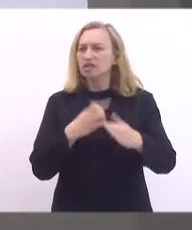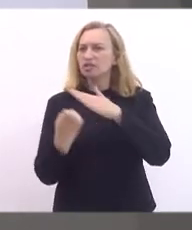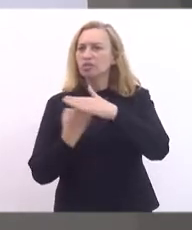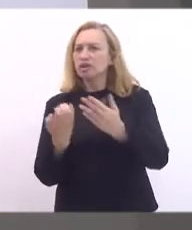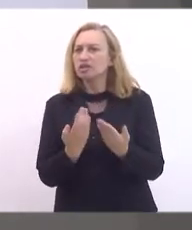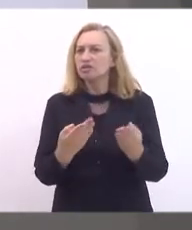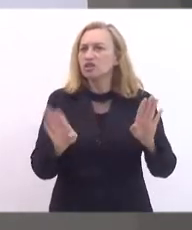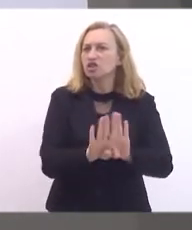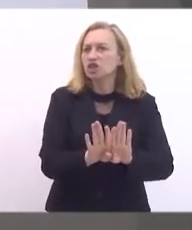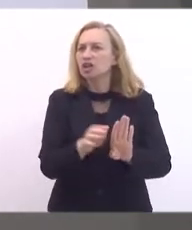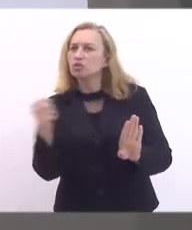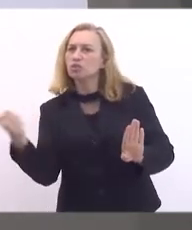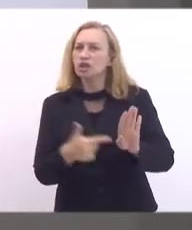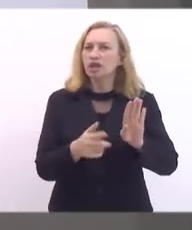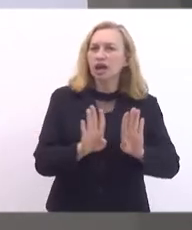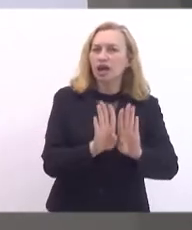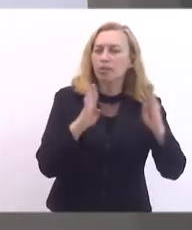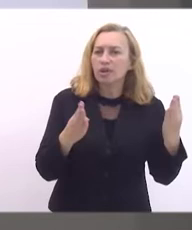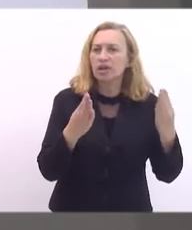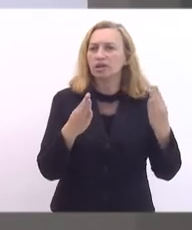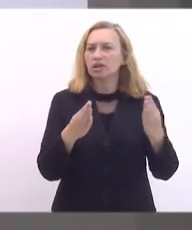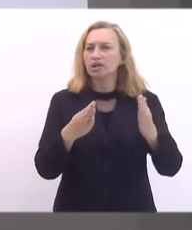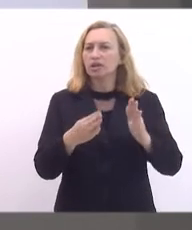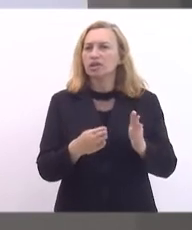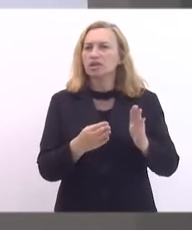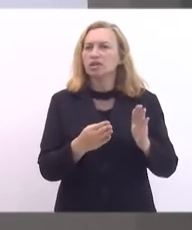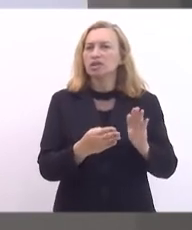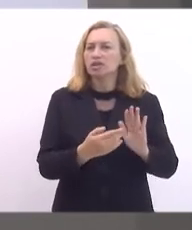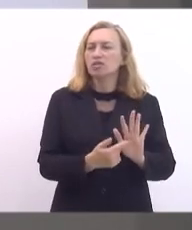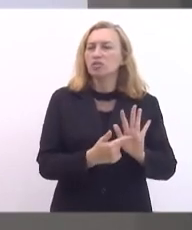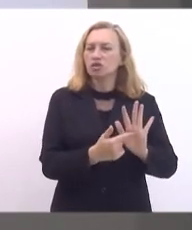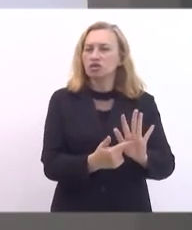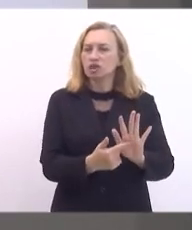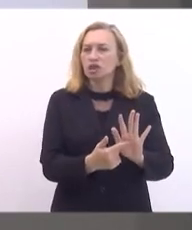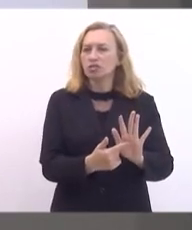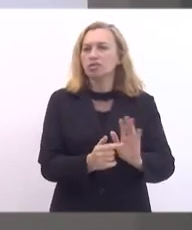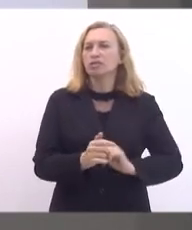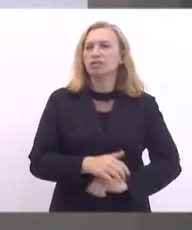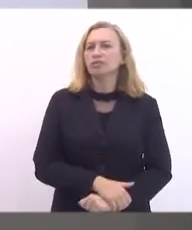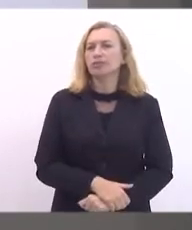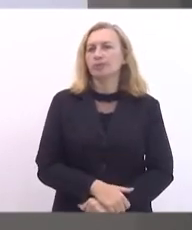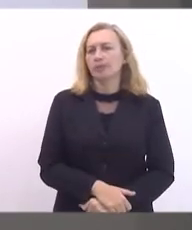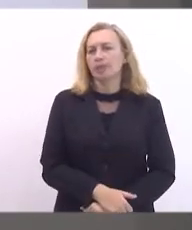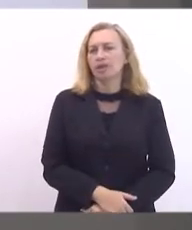do que abriram eles são dados da extraído os da Junta Comercial